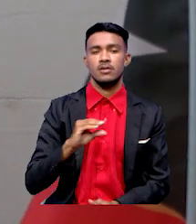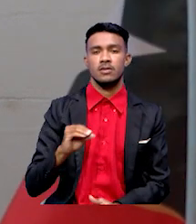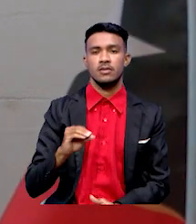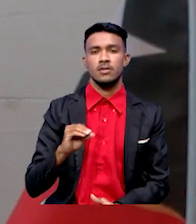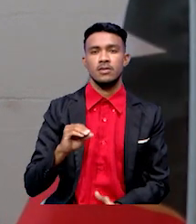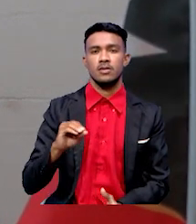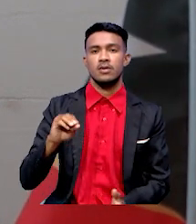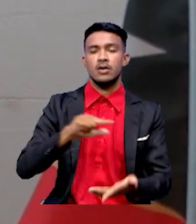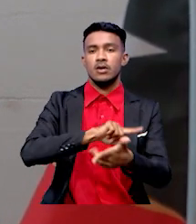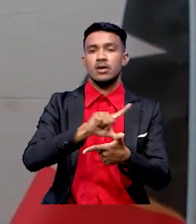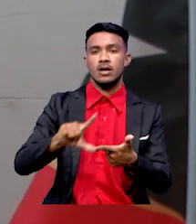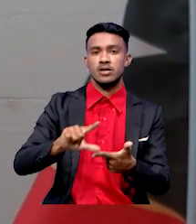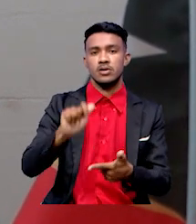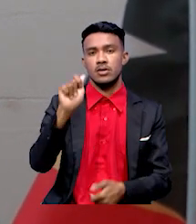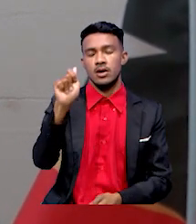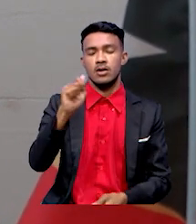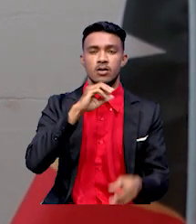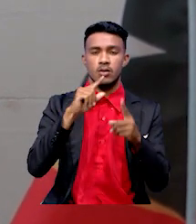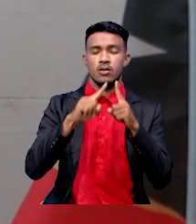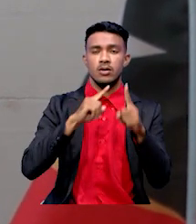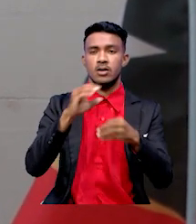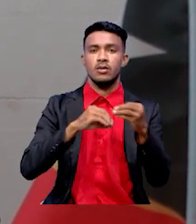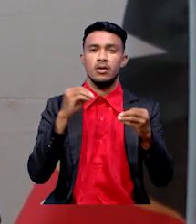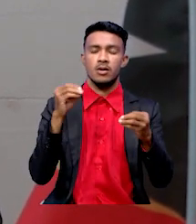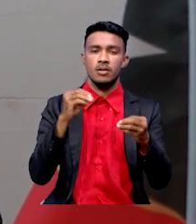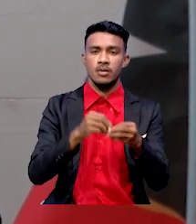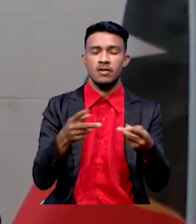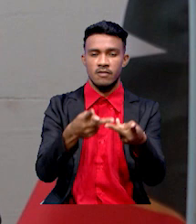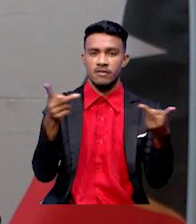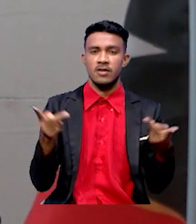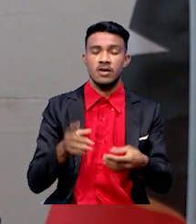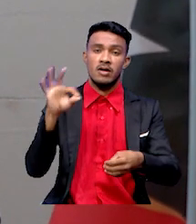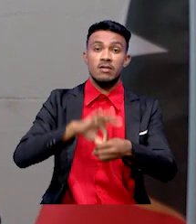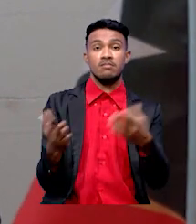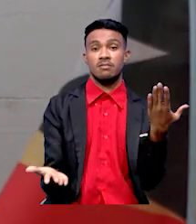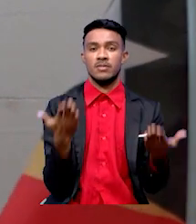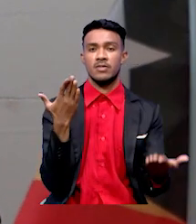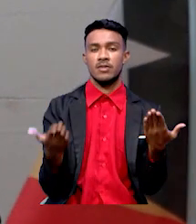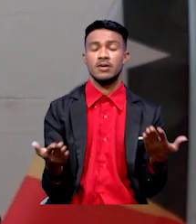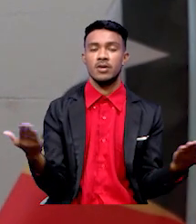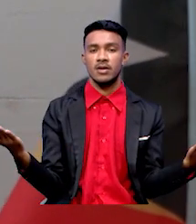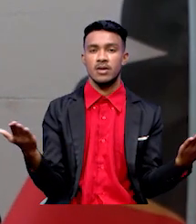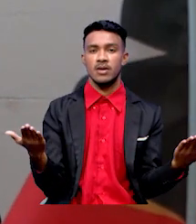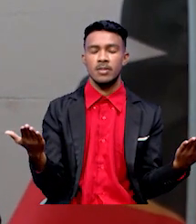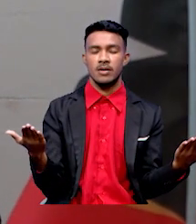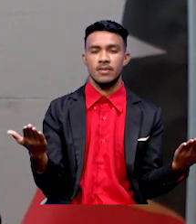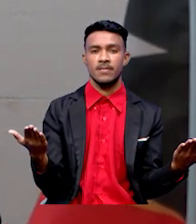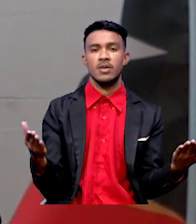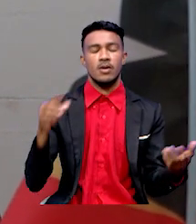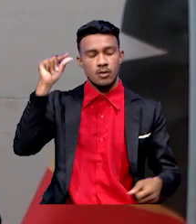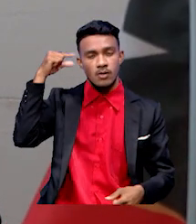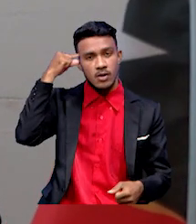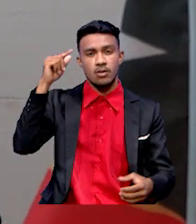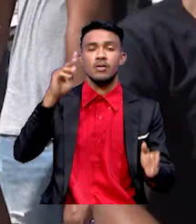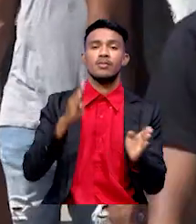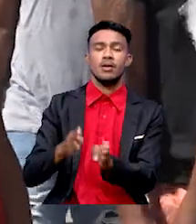traço A, que é o centro de votação paralelo. Na centro de votação paralelo, o governo prepara